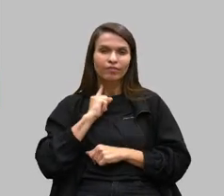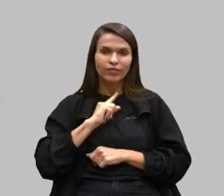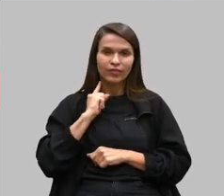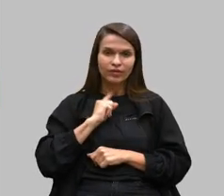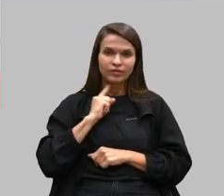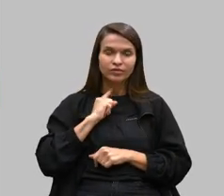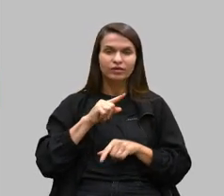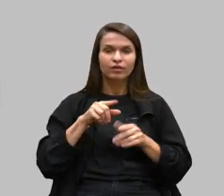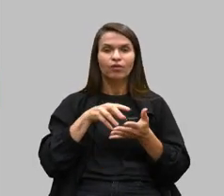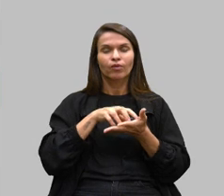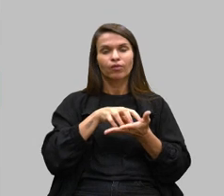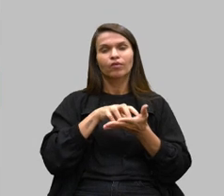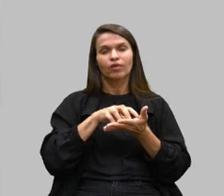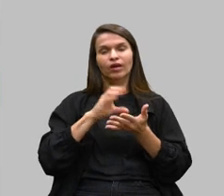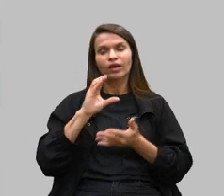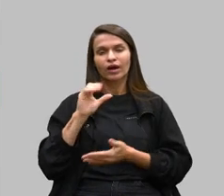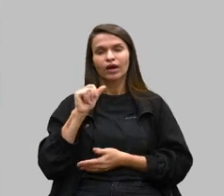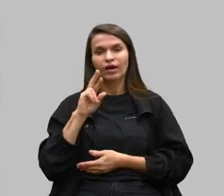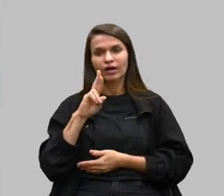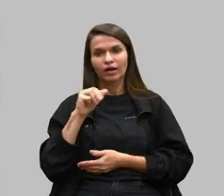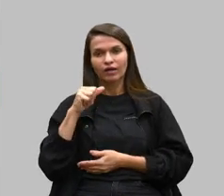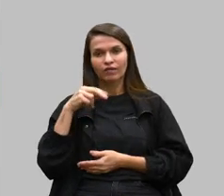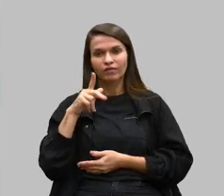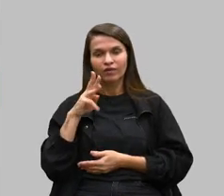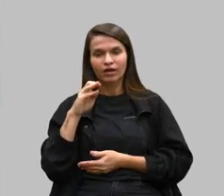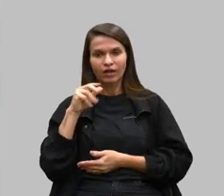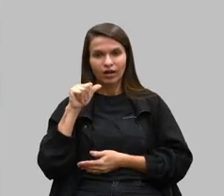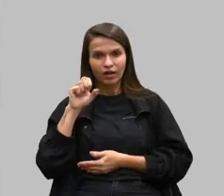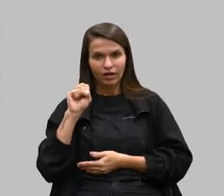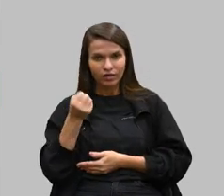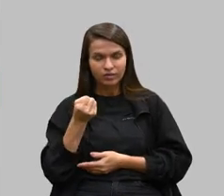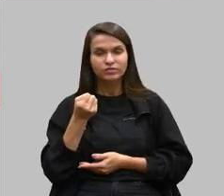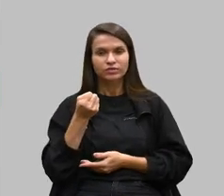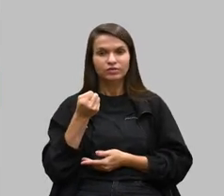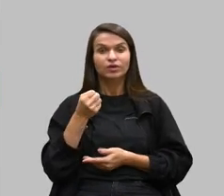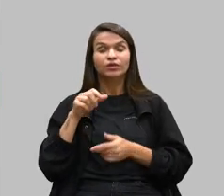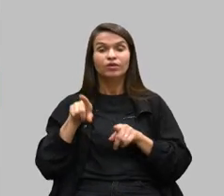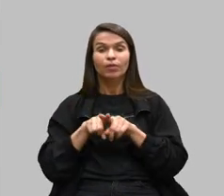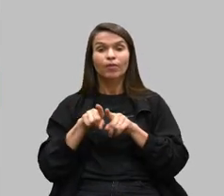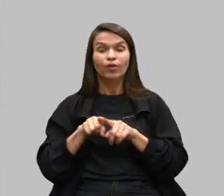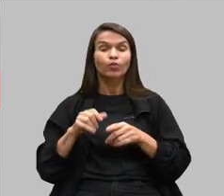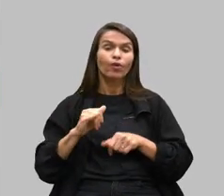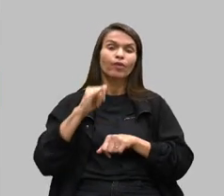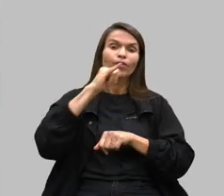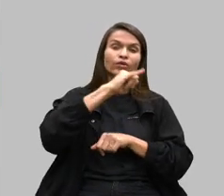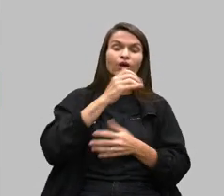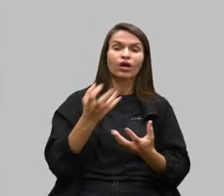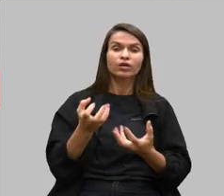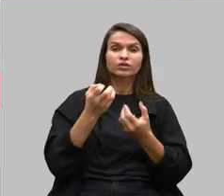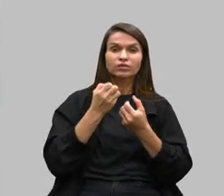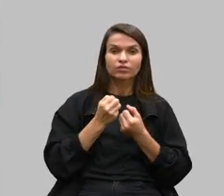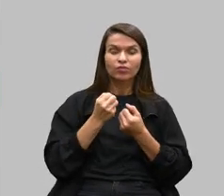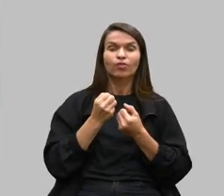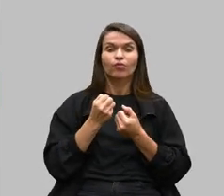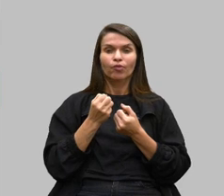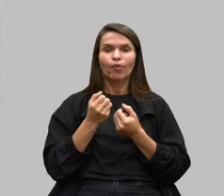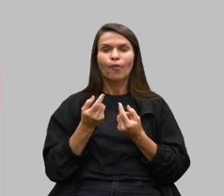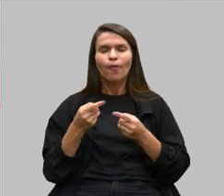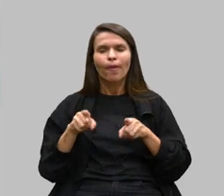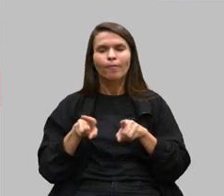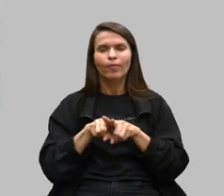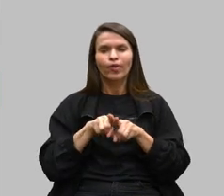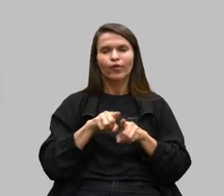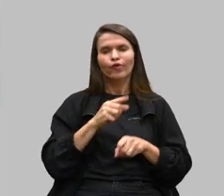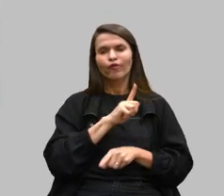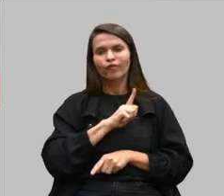Caravelas e a reforma do aeroporto de Caravelas que recebeu recentemente por parte do governo baiano uma